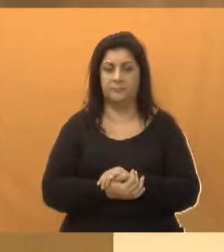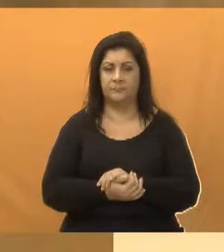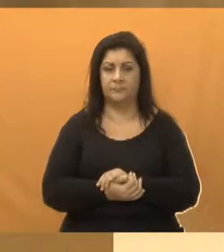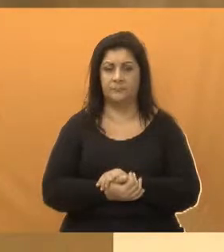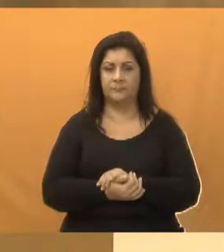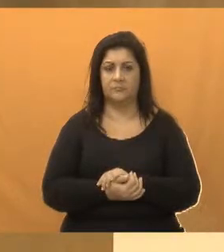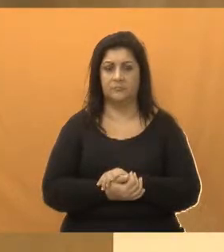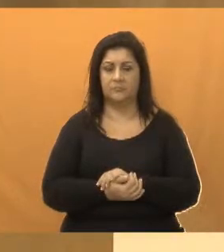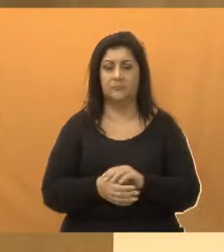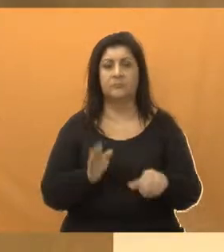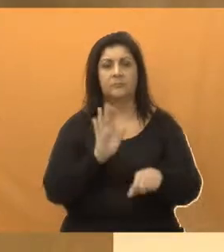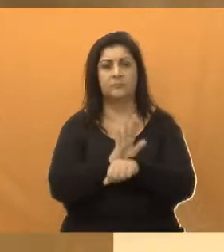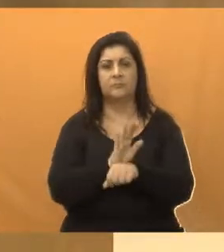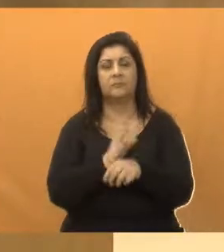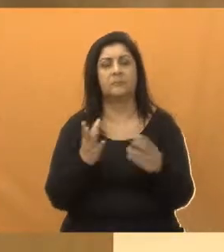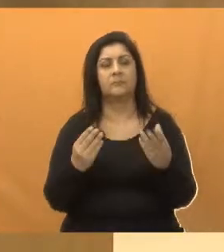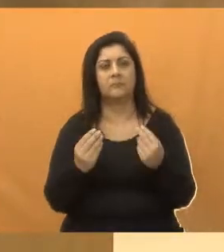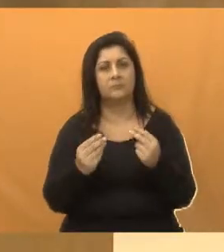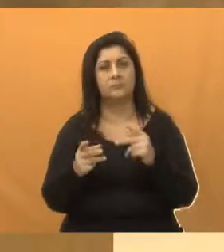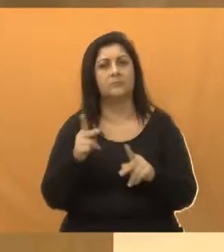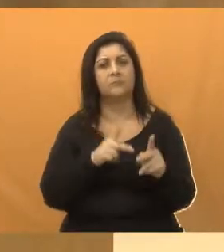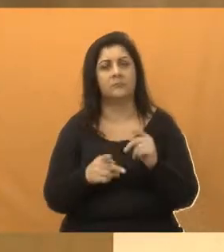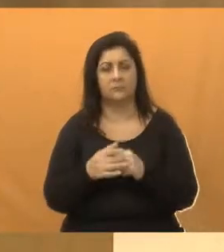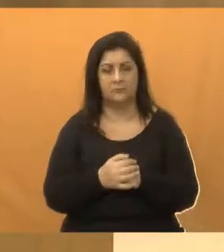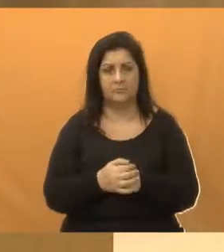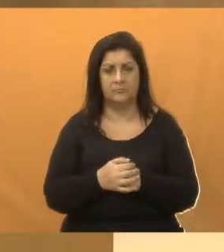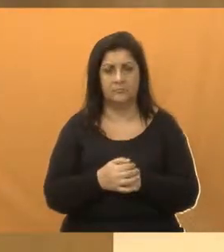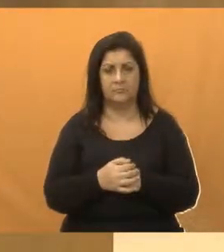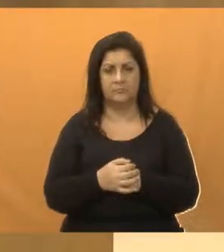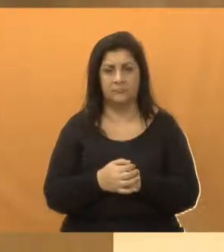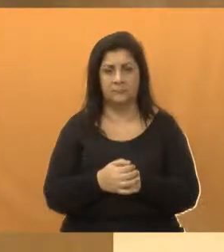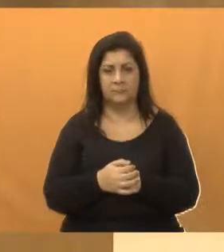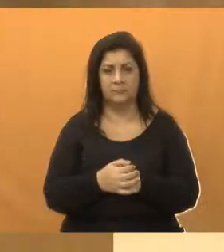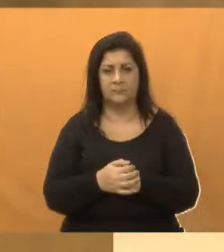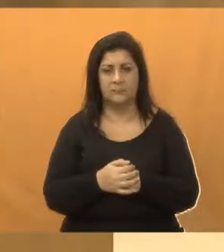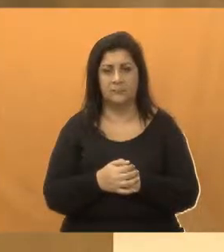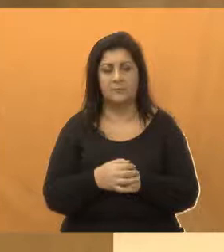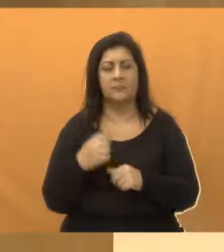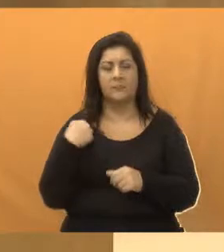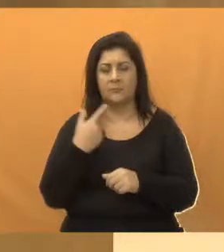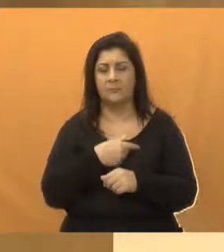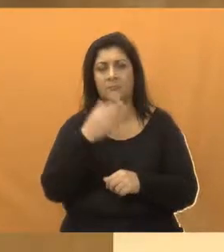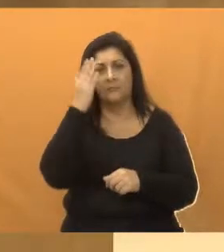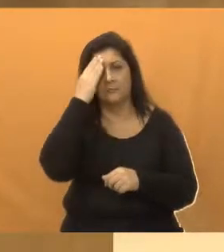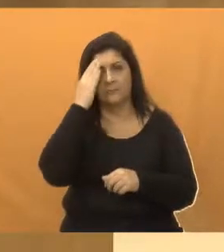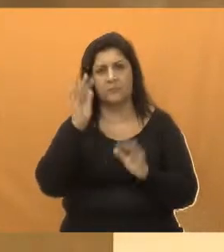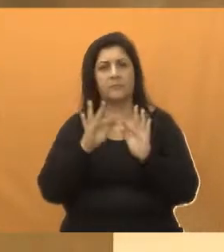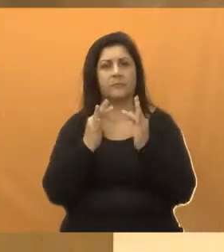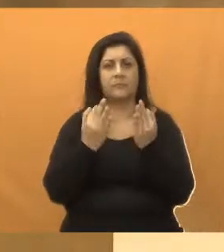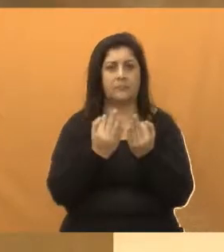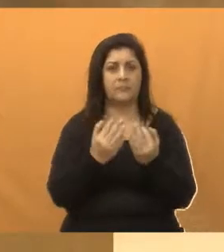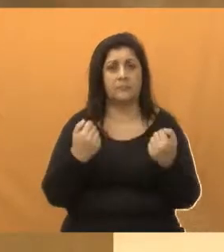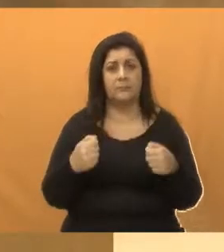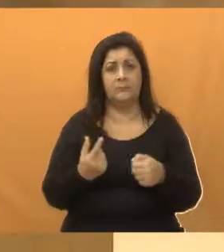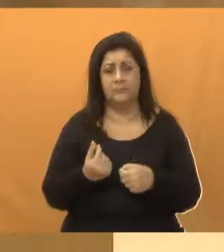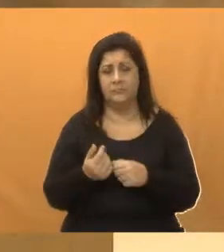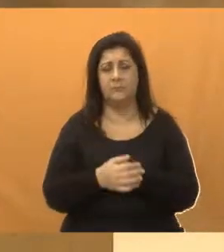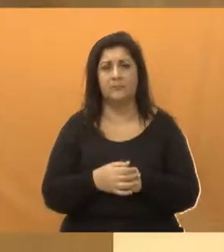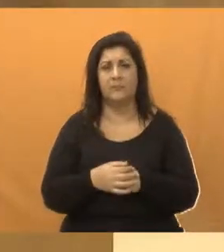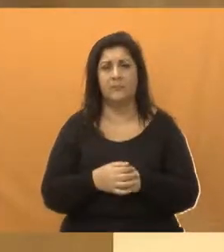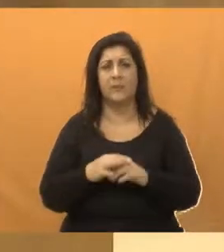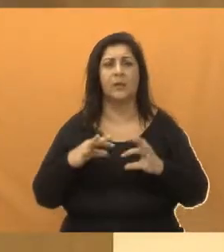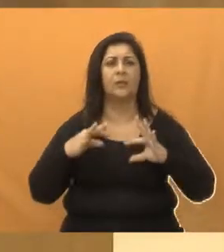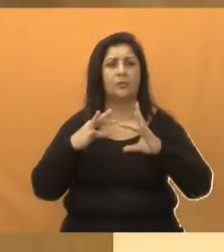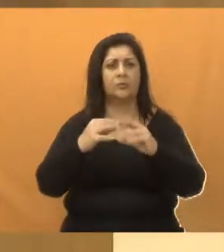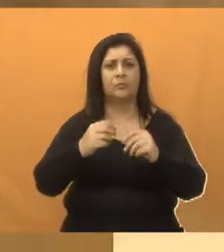Né? Eu acho que isso ajuda muitos trabalhadores, é uma economia para um pai de família, a gente sabe disso. Assim como nós devemos, acho que a sociedade